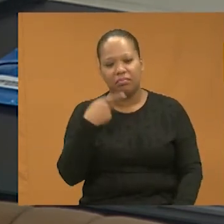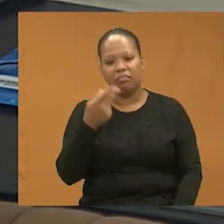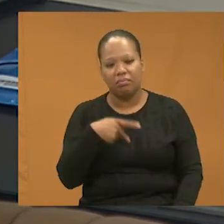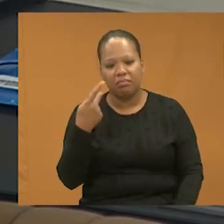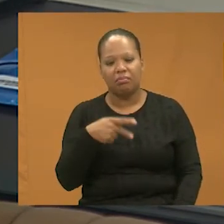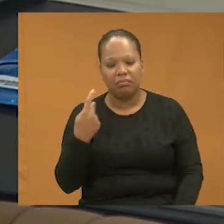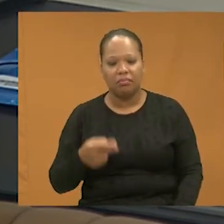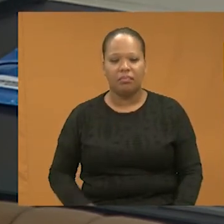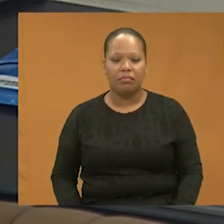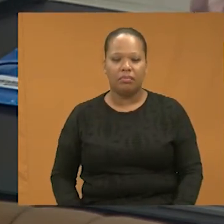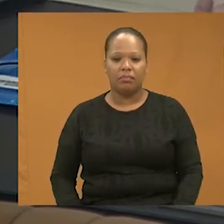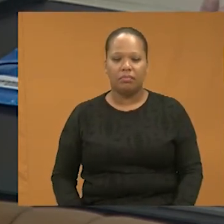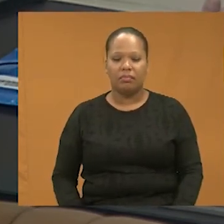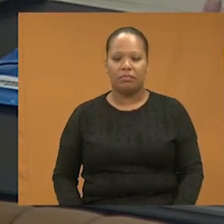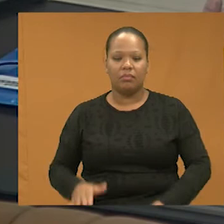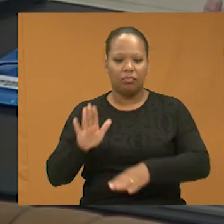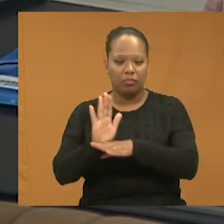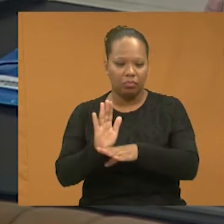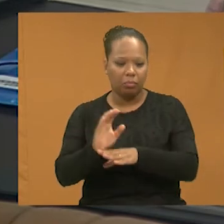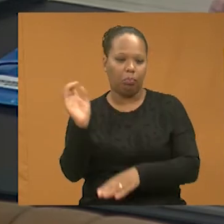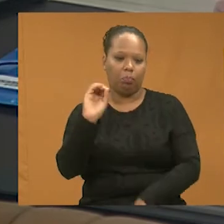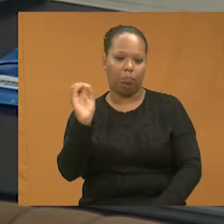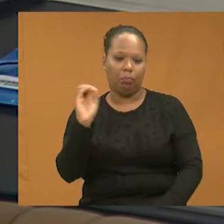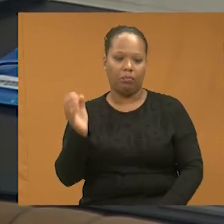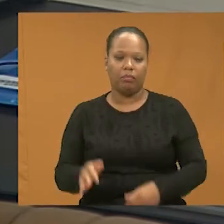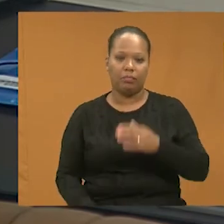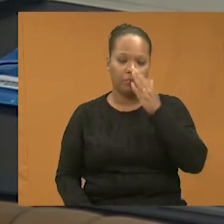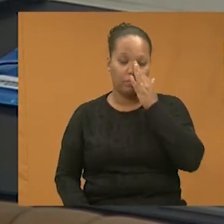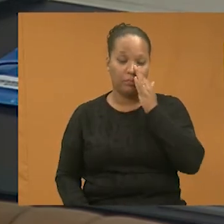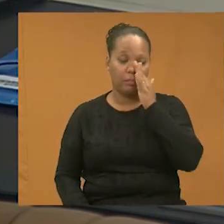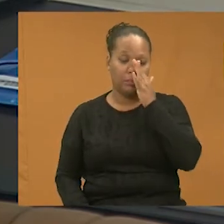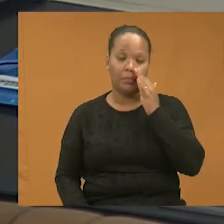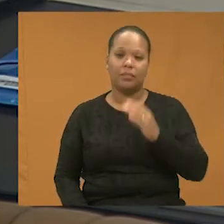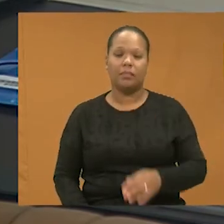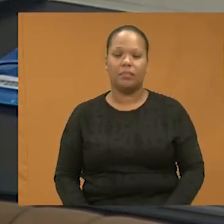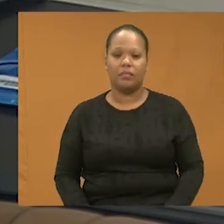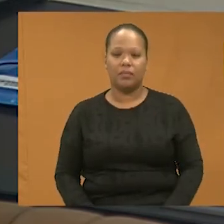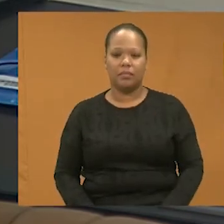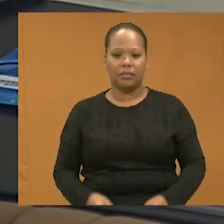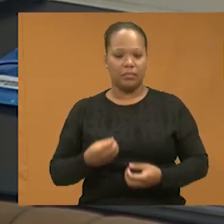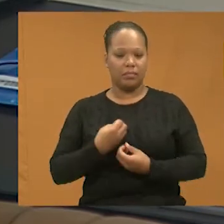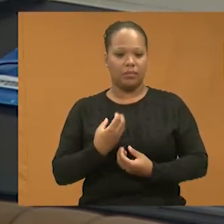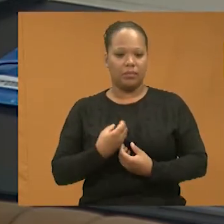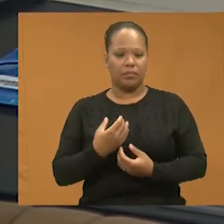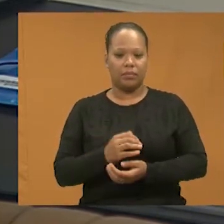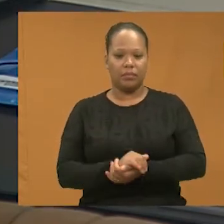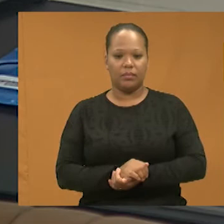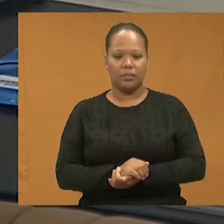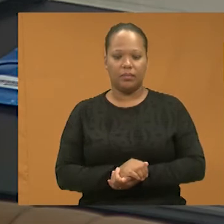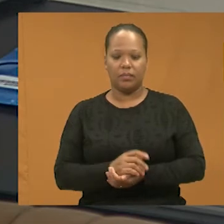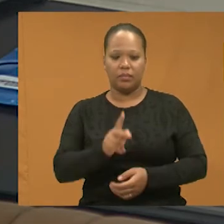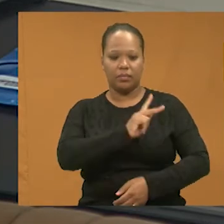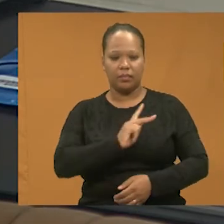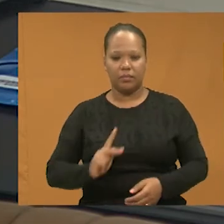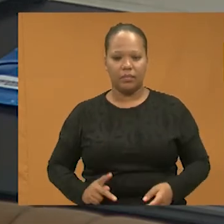o povo pagando o salário dele, e nada é resolvido na cidade. Agora, presidente, quando for pedir um pedido de informação, talvez os